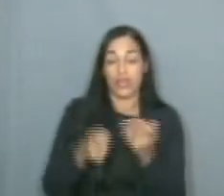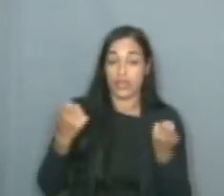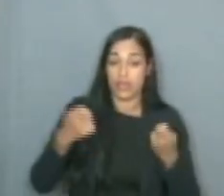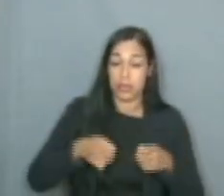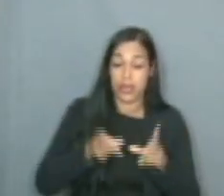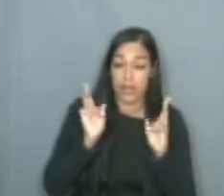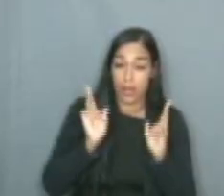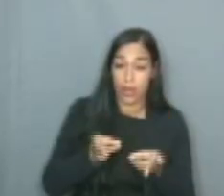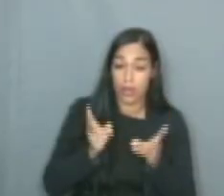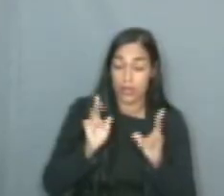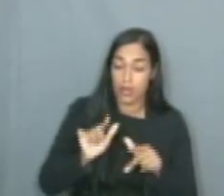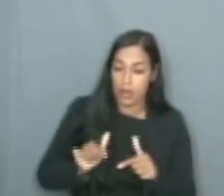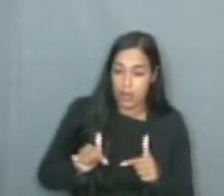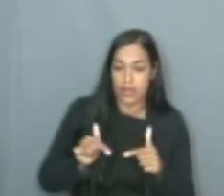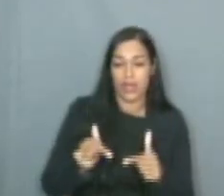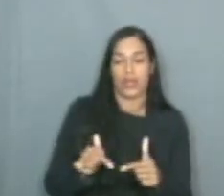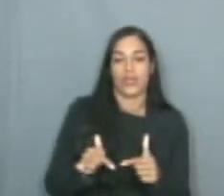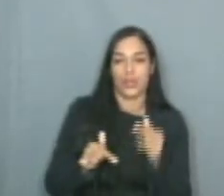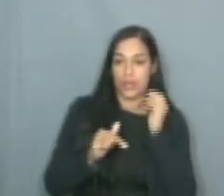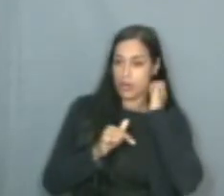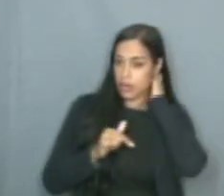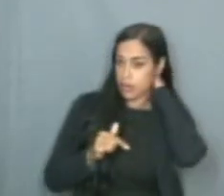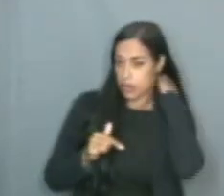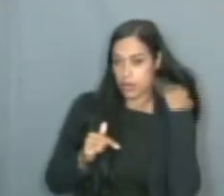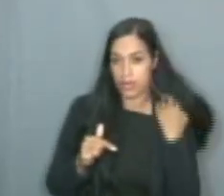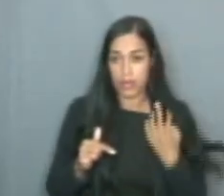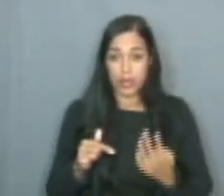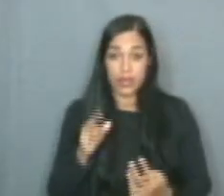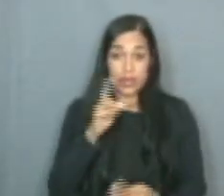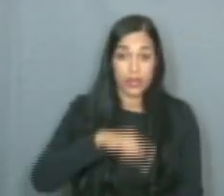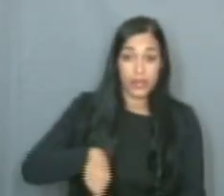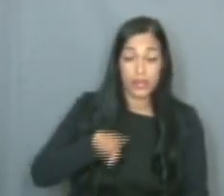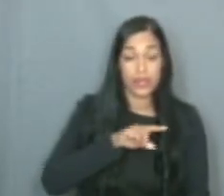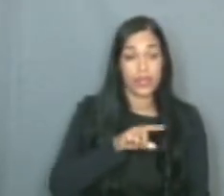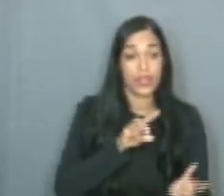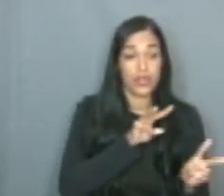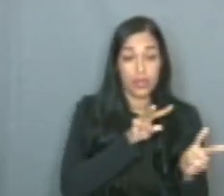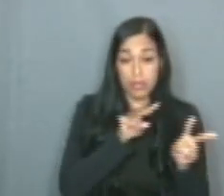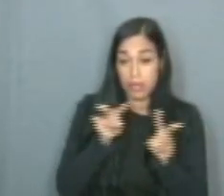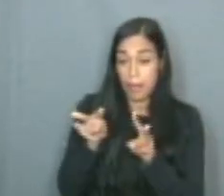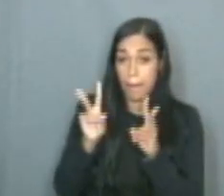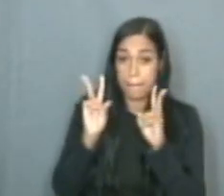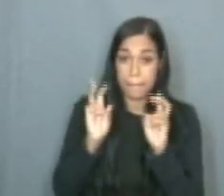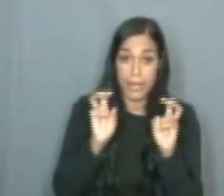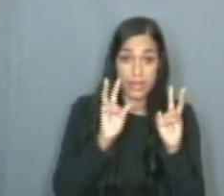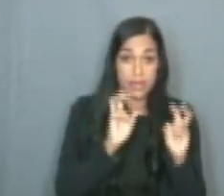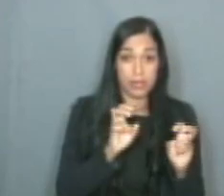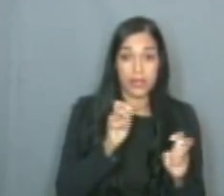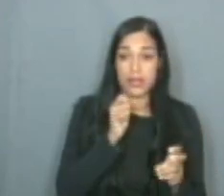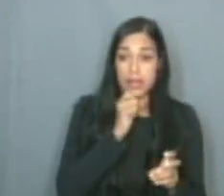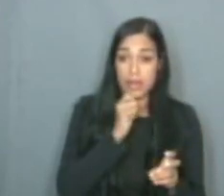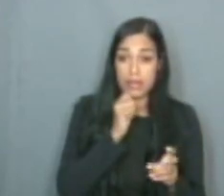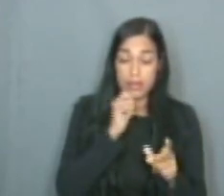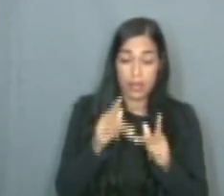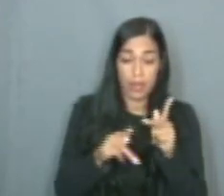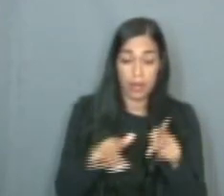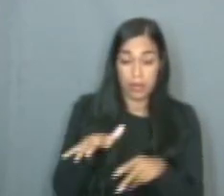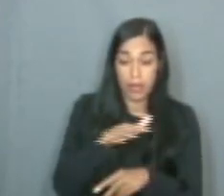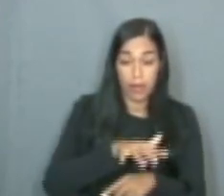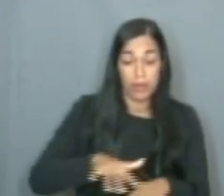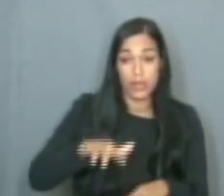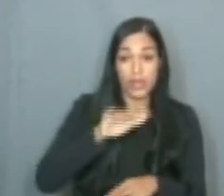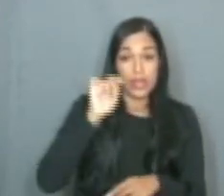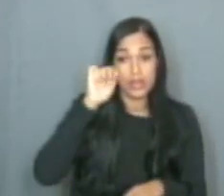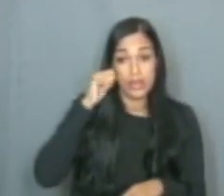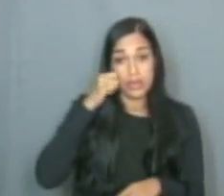continuar batalhando. Porque se os senhores olharem ao redor de si, vão ver que ainda a população negra